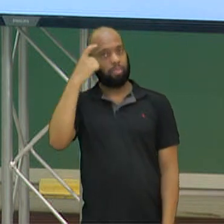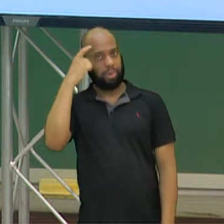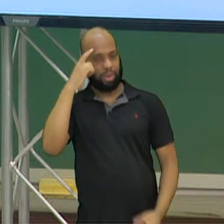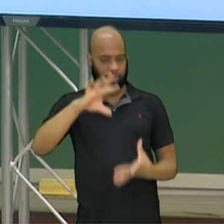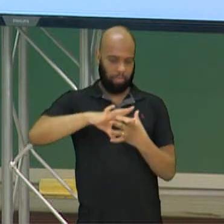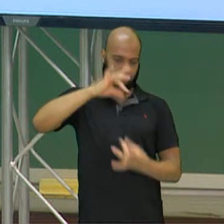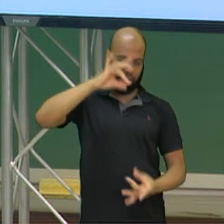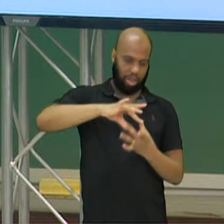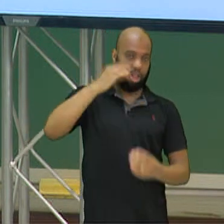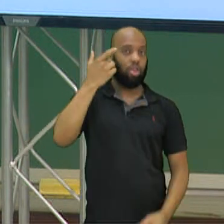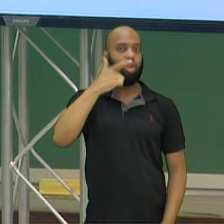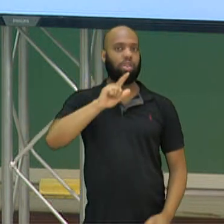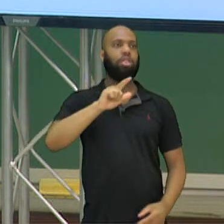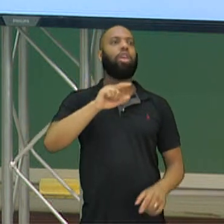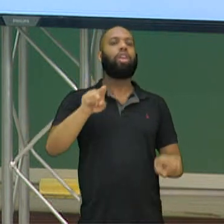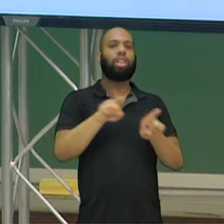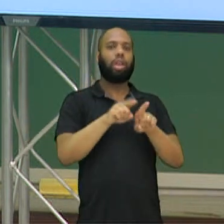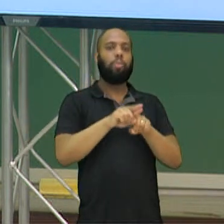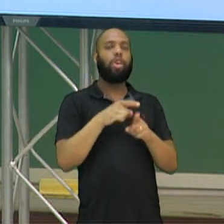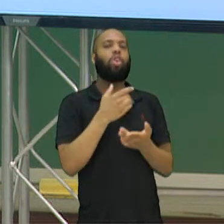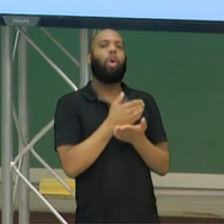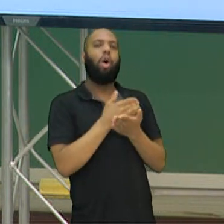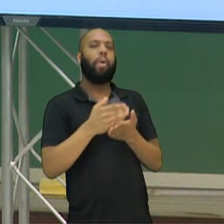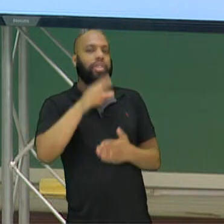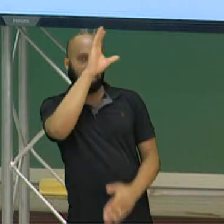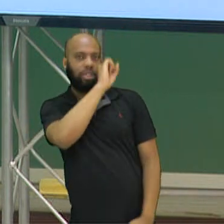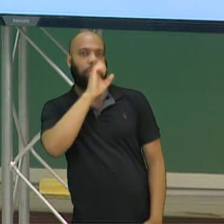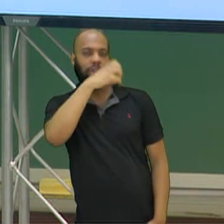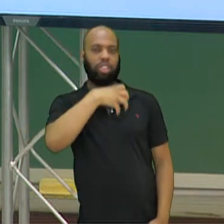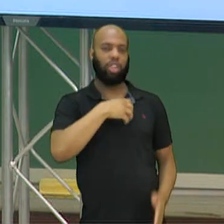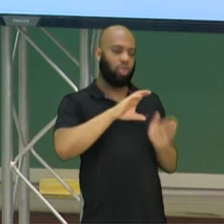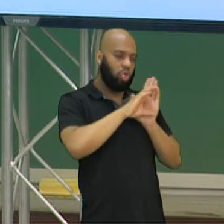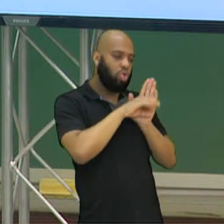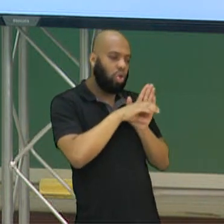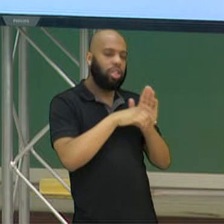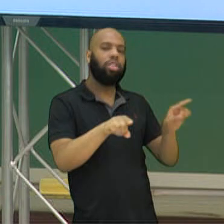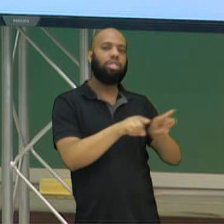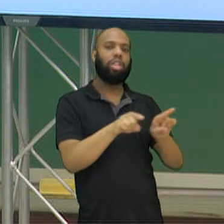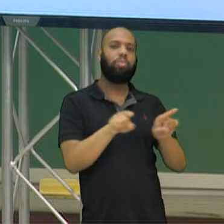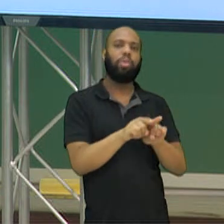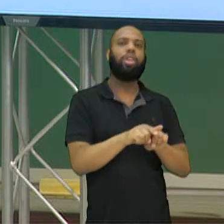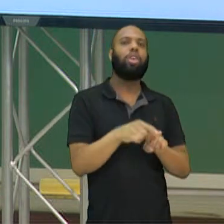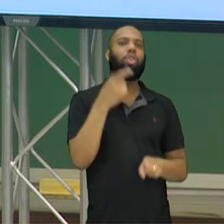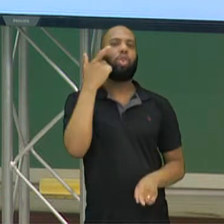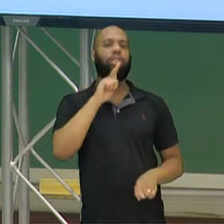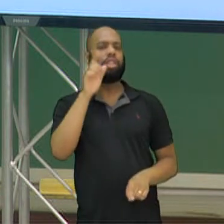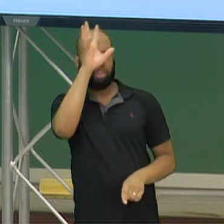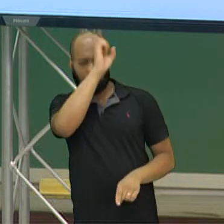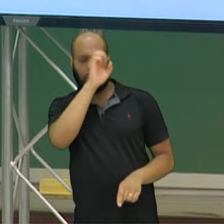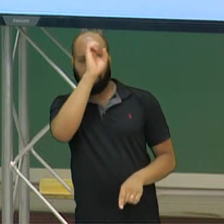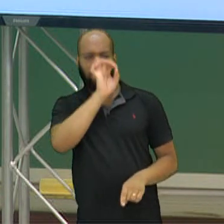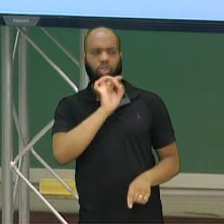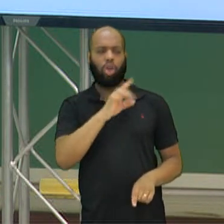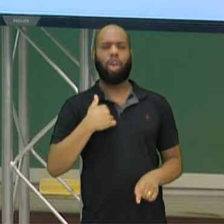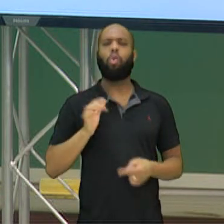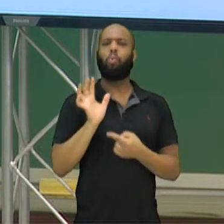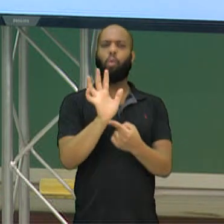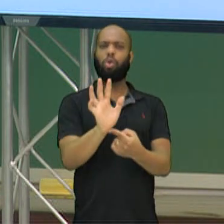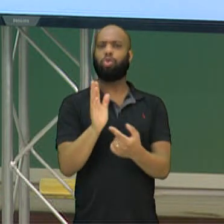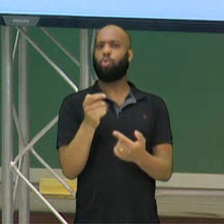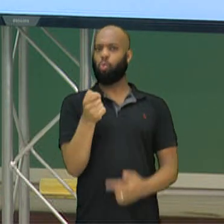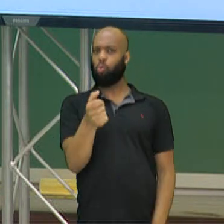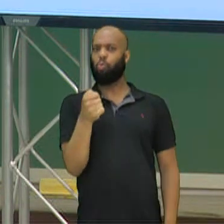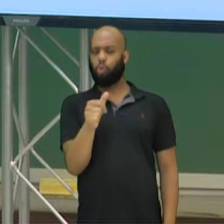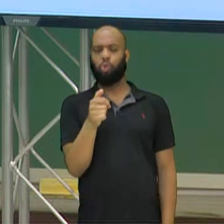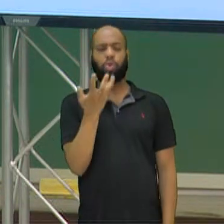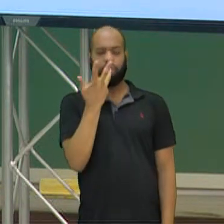abstrato, conceitual, vai começar a entender induções, vai começar a entender deduções. Lembrando,